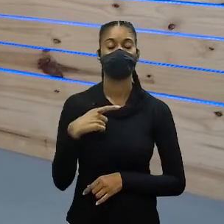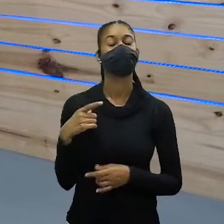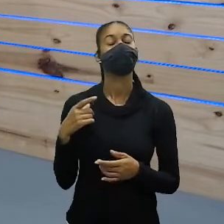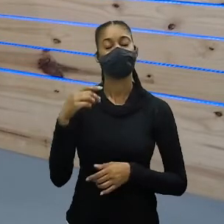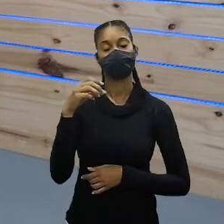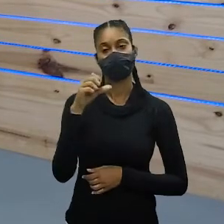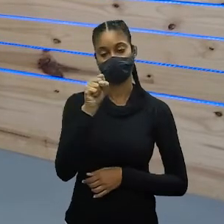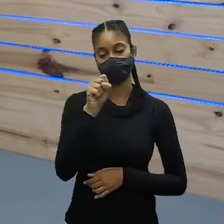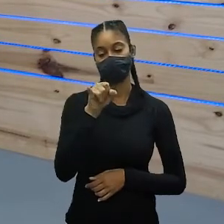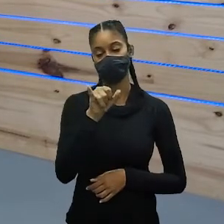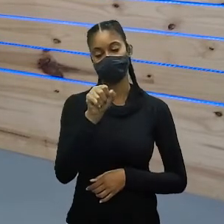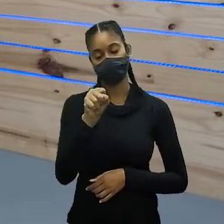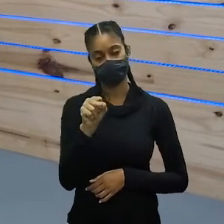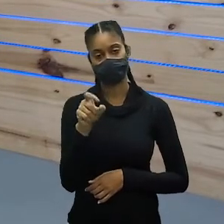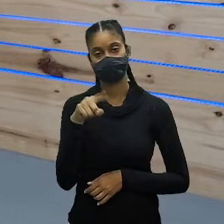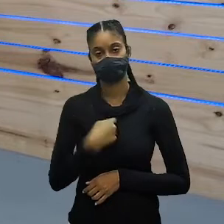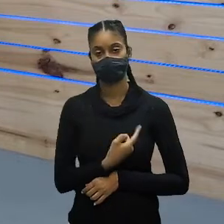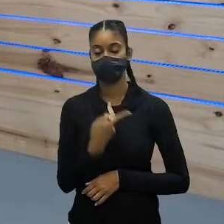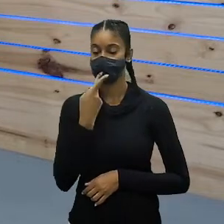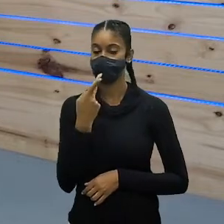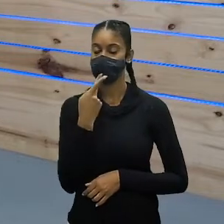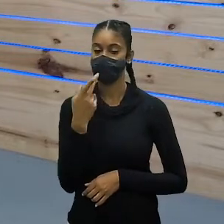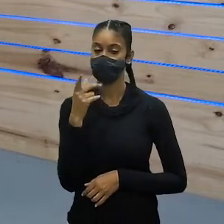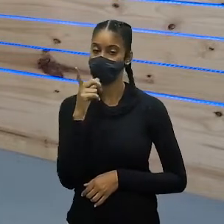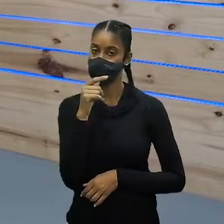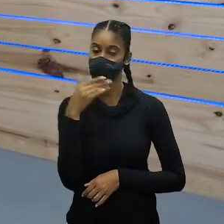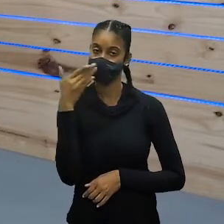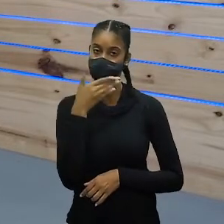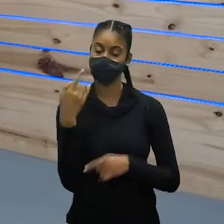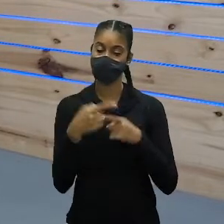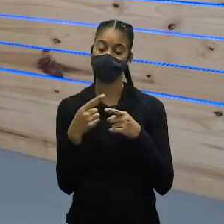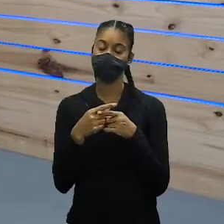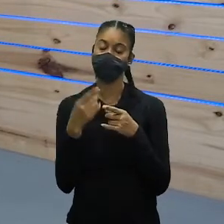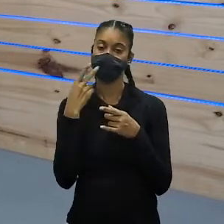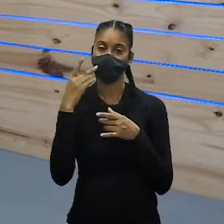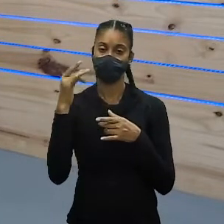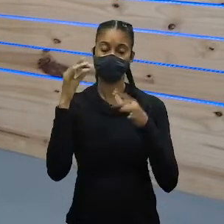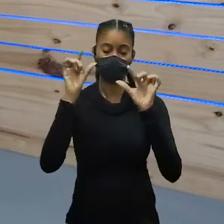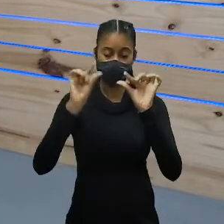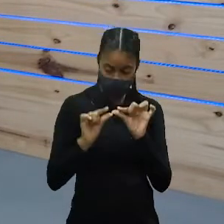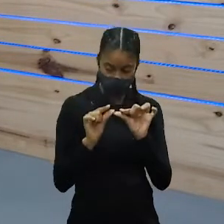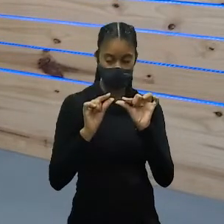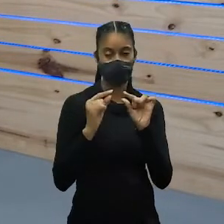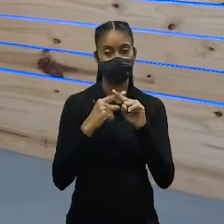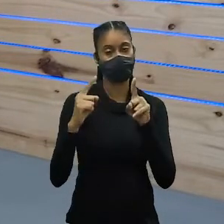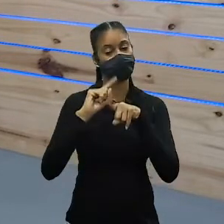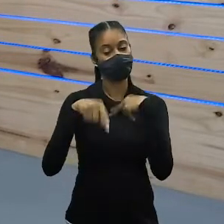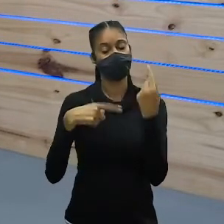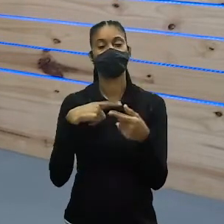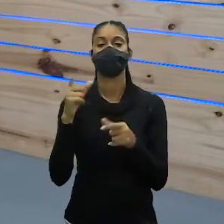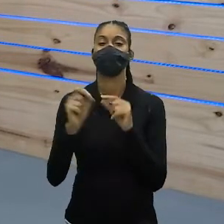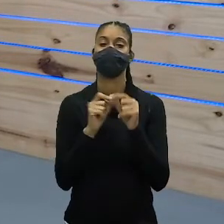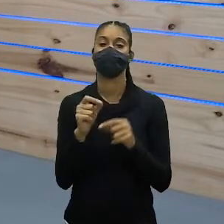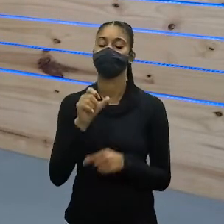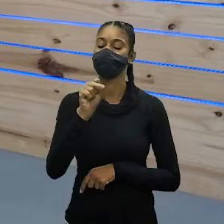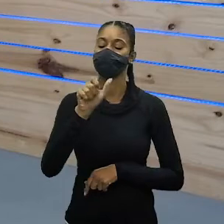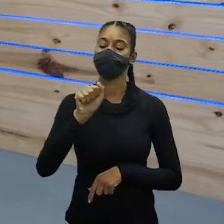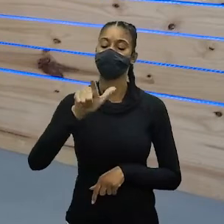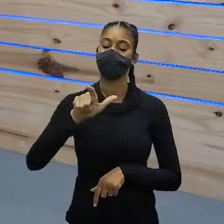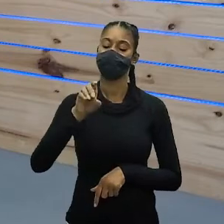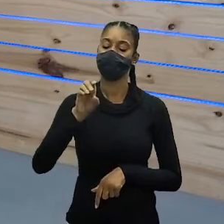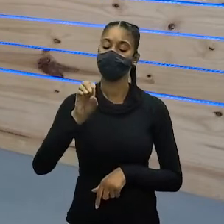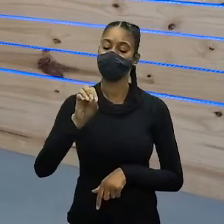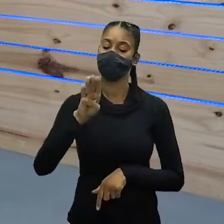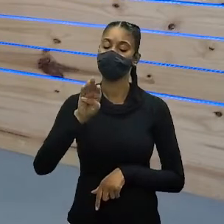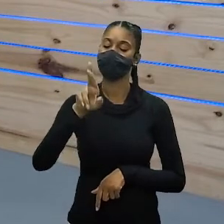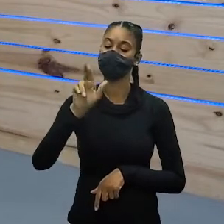contém sais. A gente chama de água doce porque o teor de sal é muito pequeno. depois a gente tem a água salobra e, por fim,